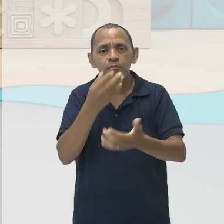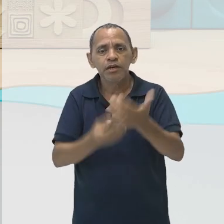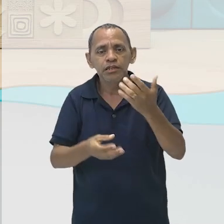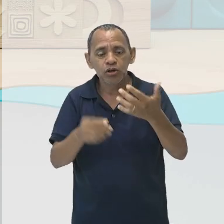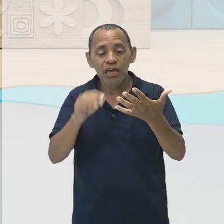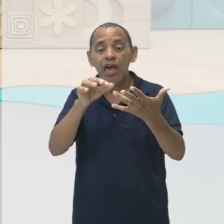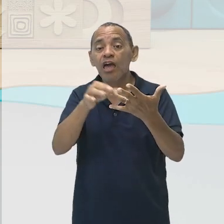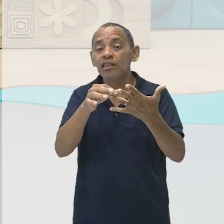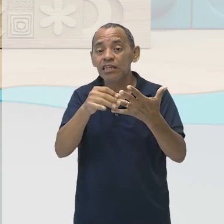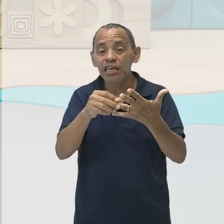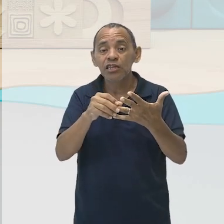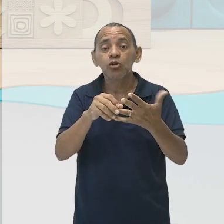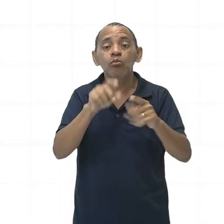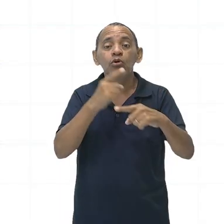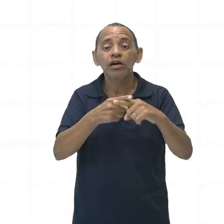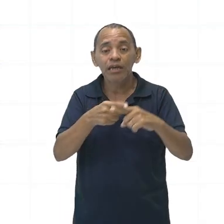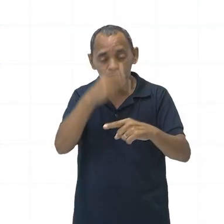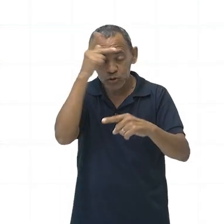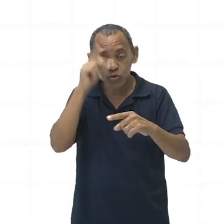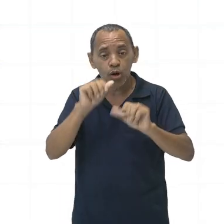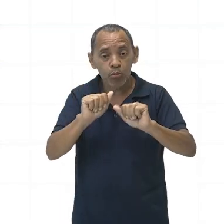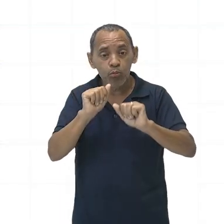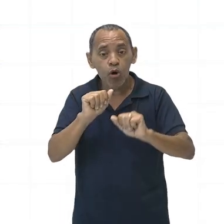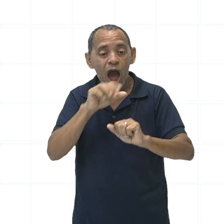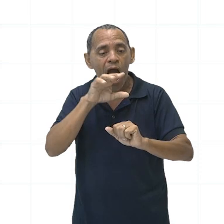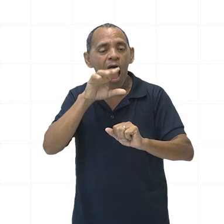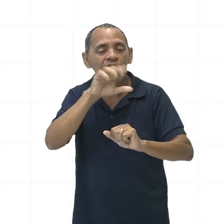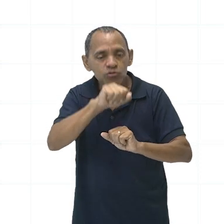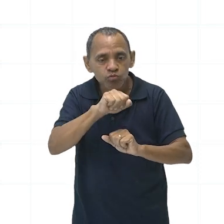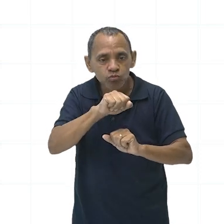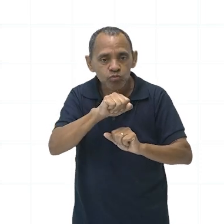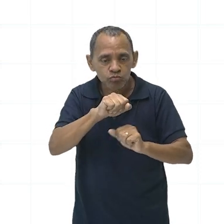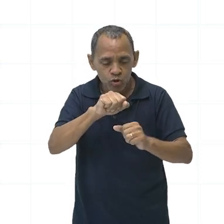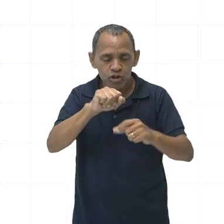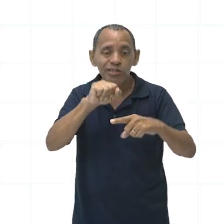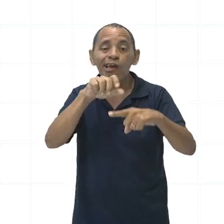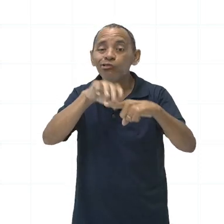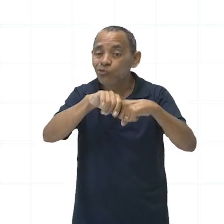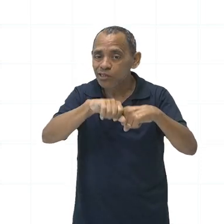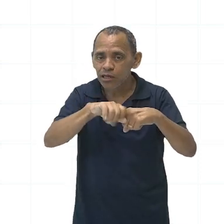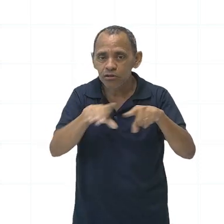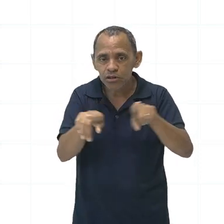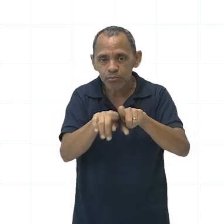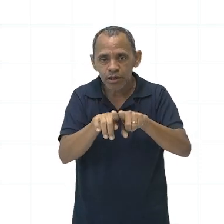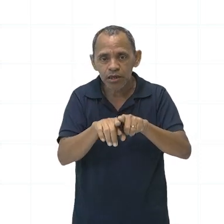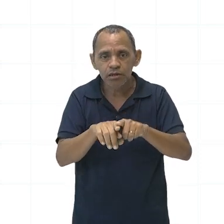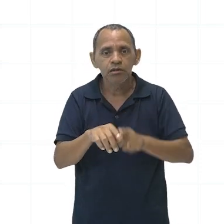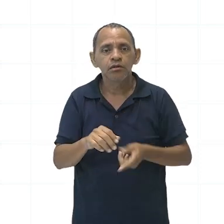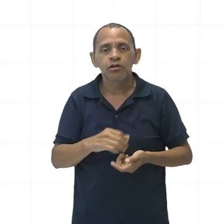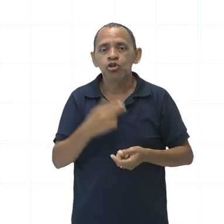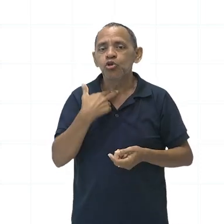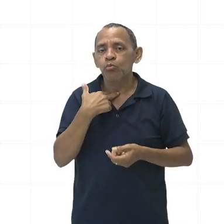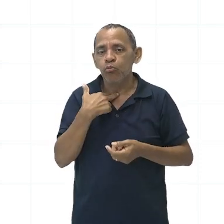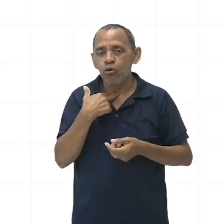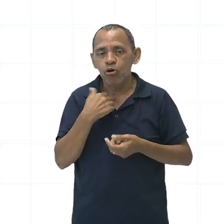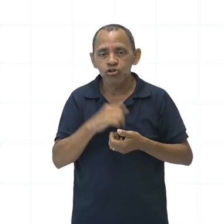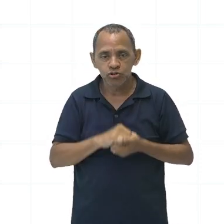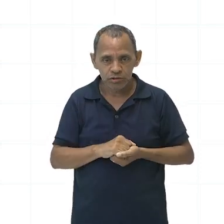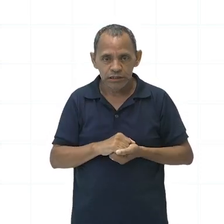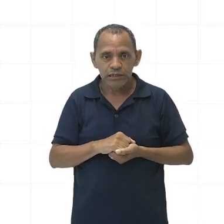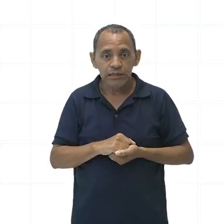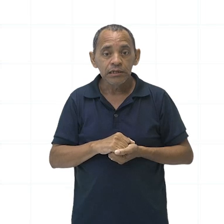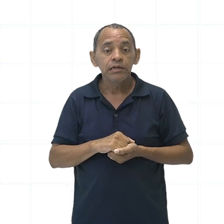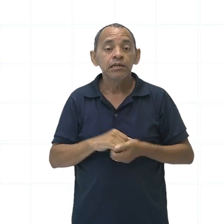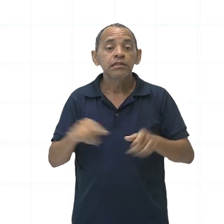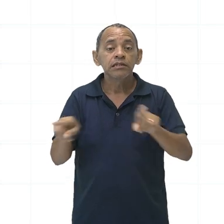força, tá bom? Não coloque também, como eu já disse, a mão ou objeto na boca da vítima e não tente tirar a vítima do